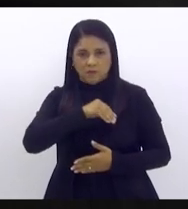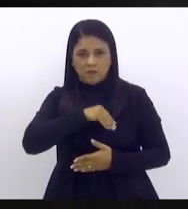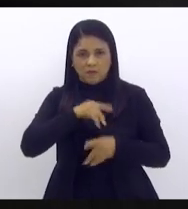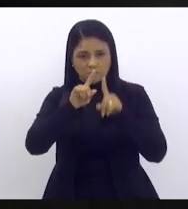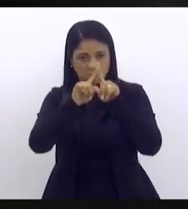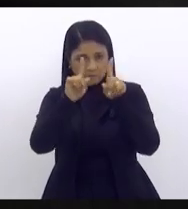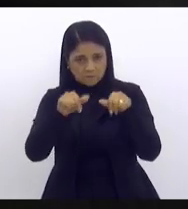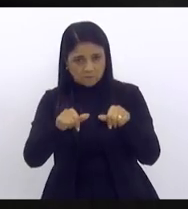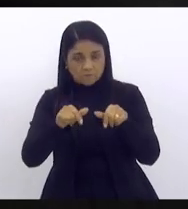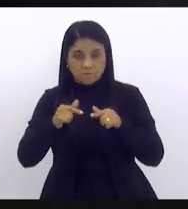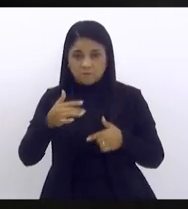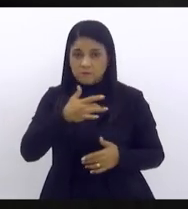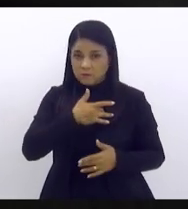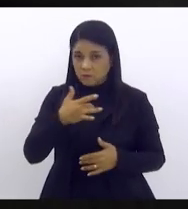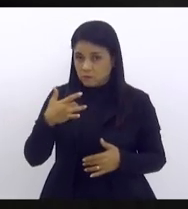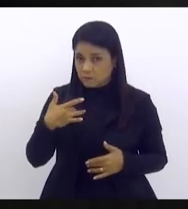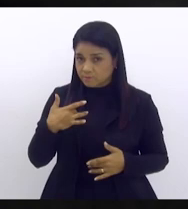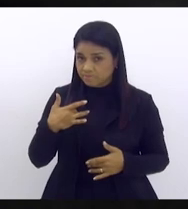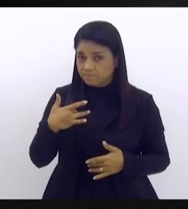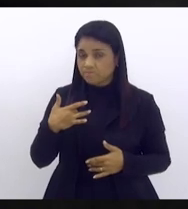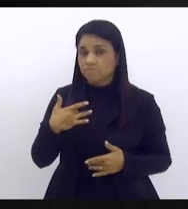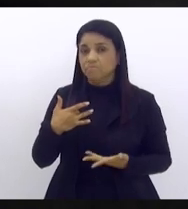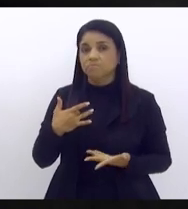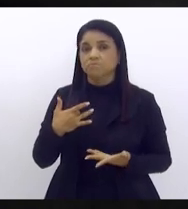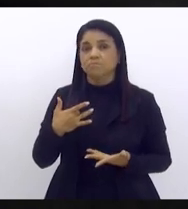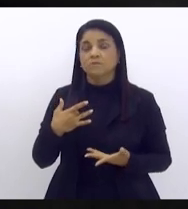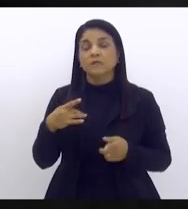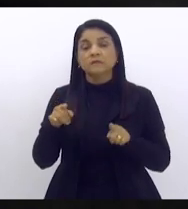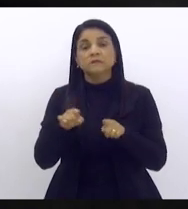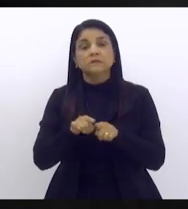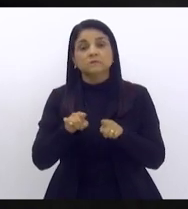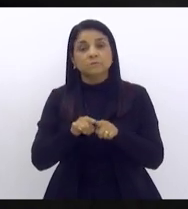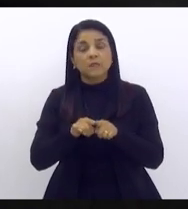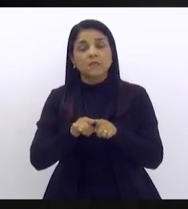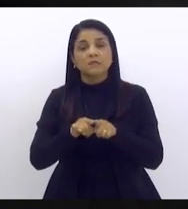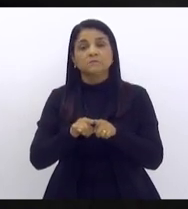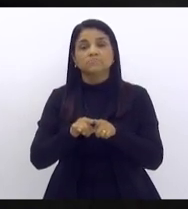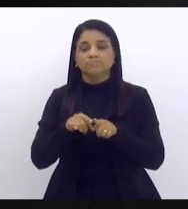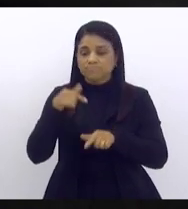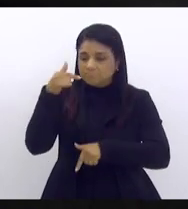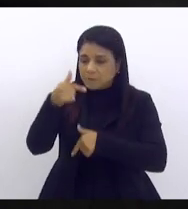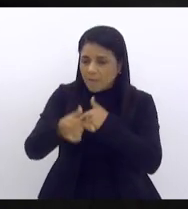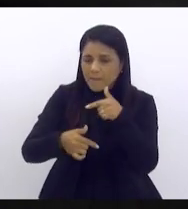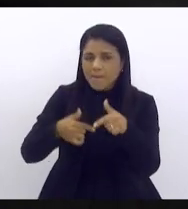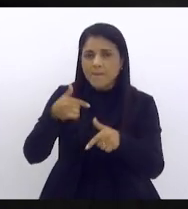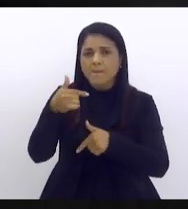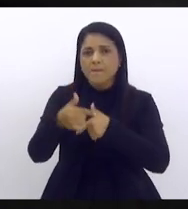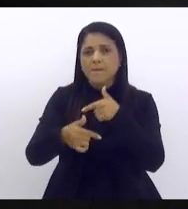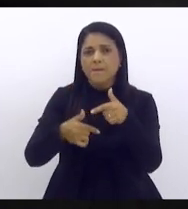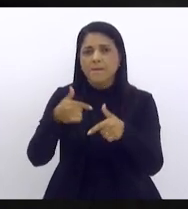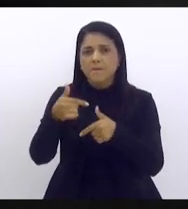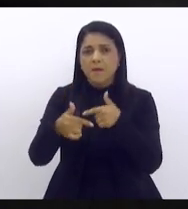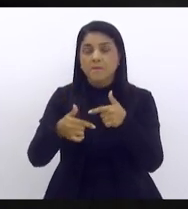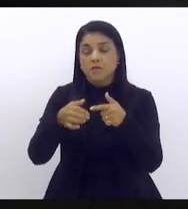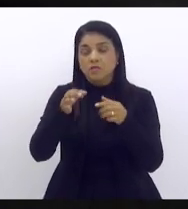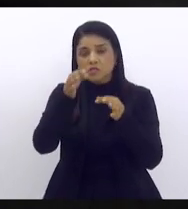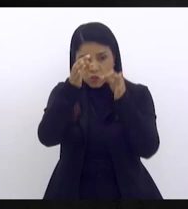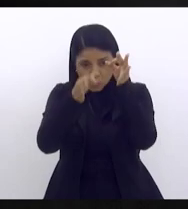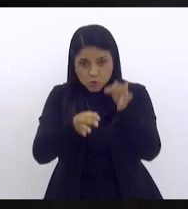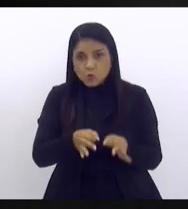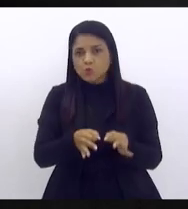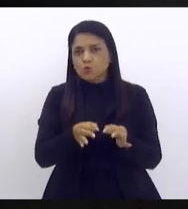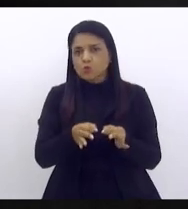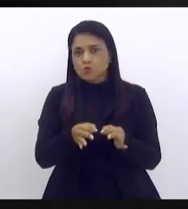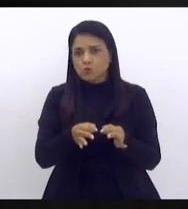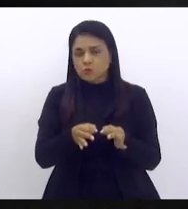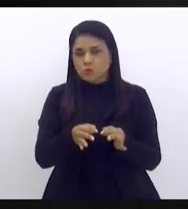de saúde. A partir dali, a gente também foi demandado, e a gente tem que ser justo,